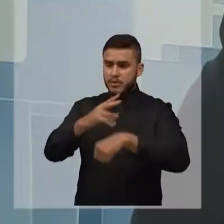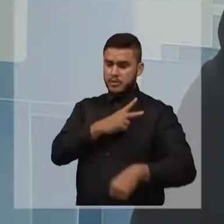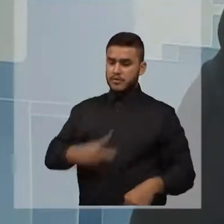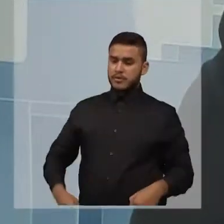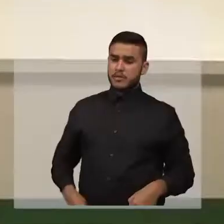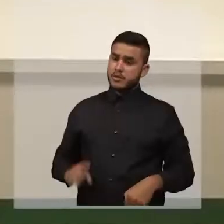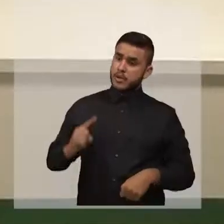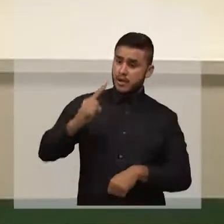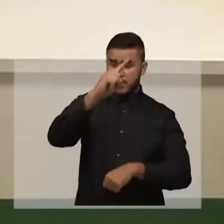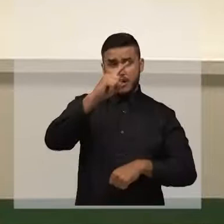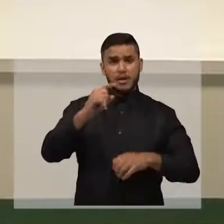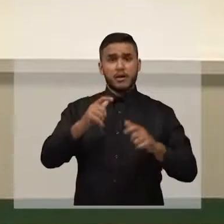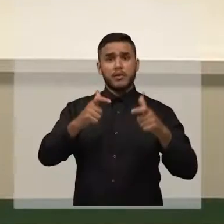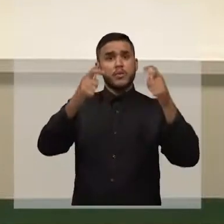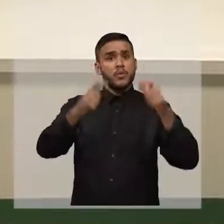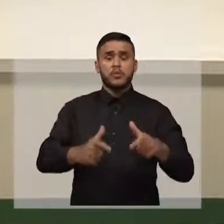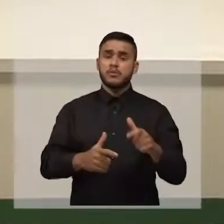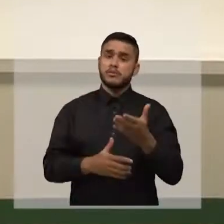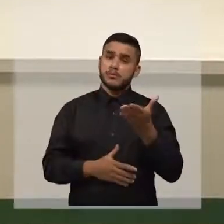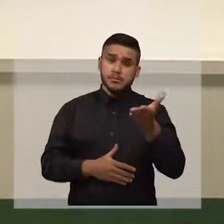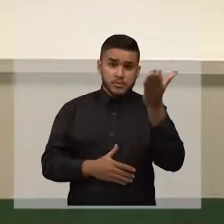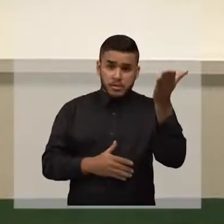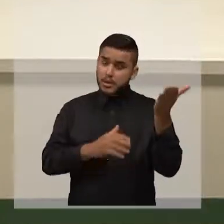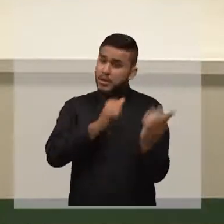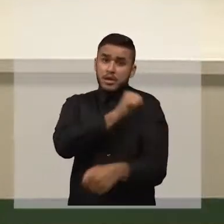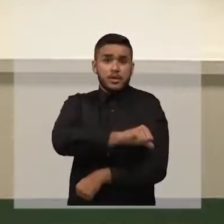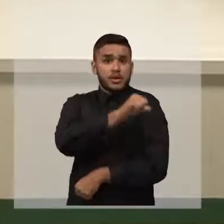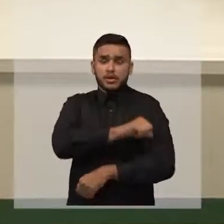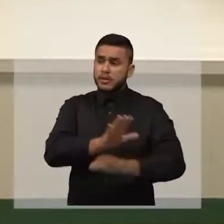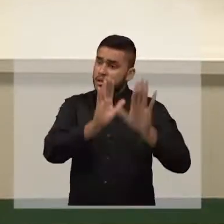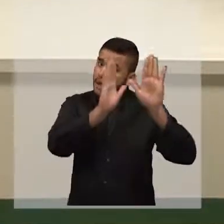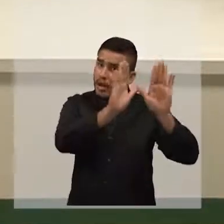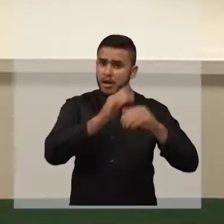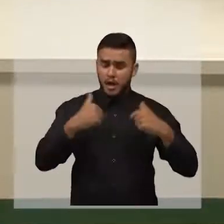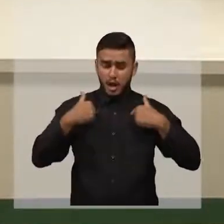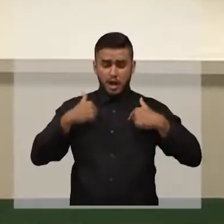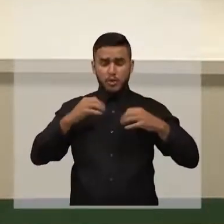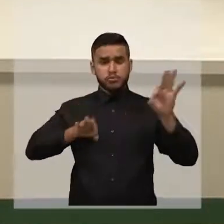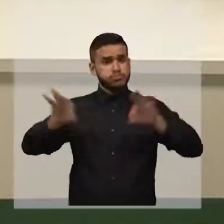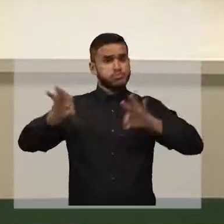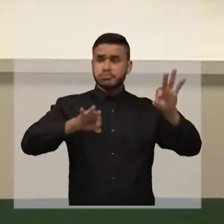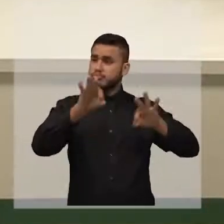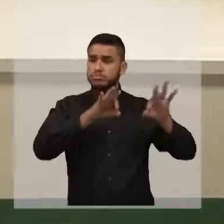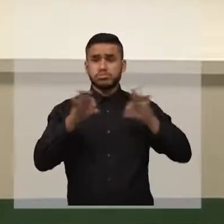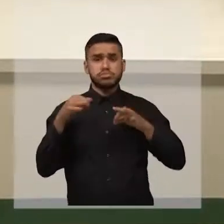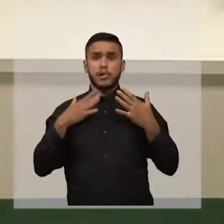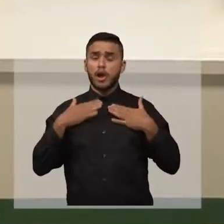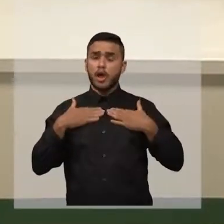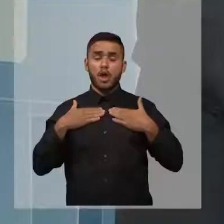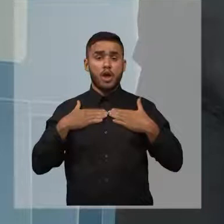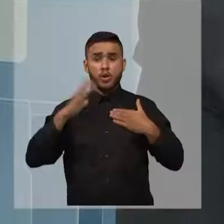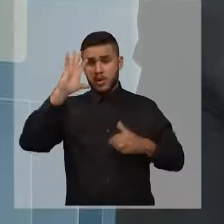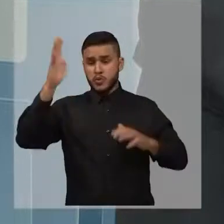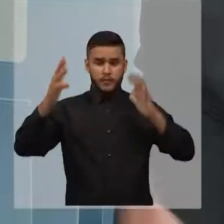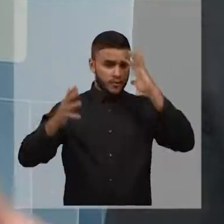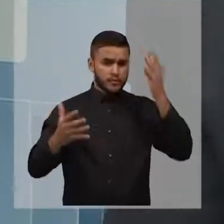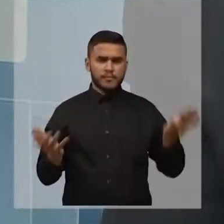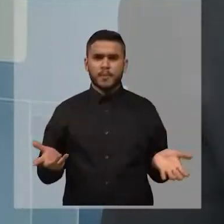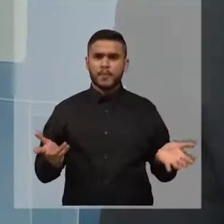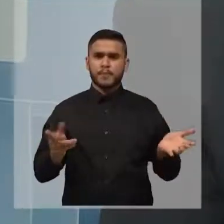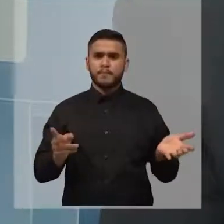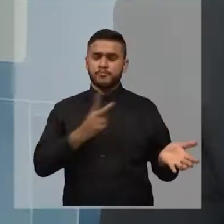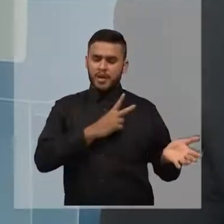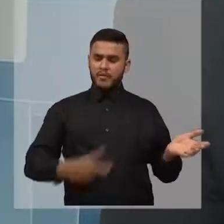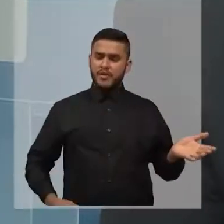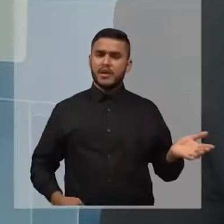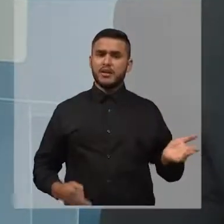fique lá no Rio de Janeiro e deixa governar. O vereador, olha, qual é o exemplo terrível? O vereador do Rio de Janeiro vive em Brasília,